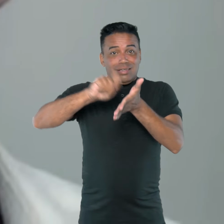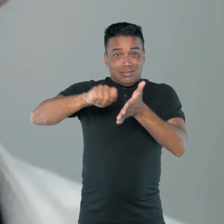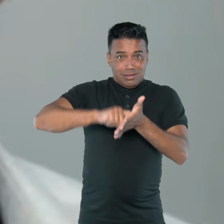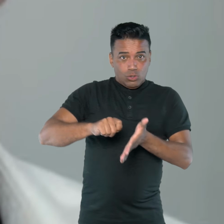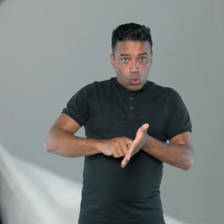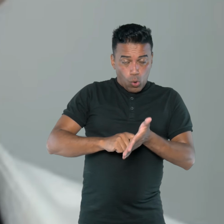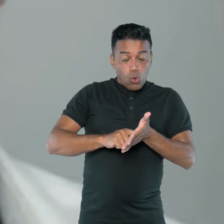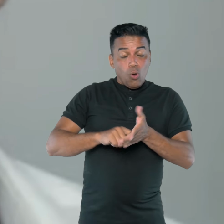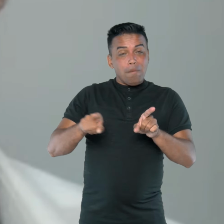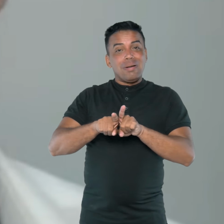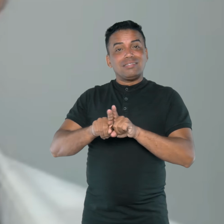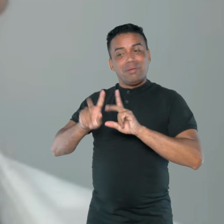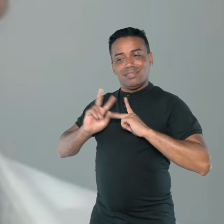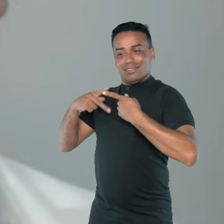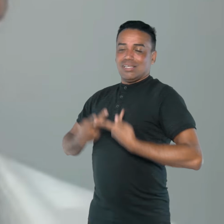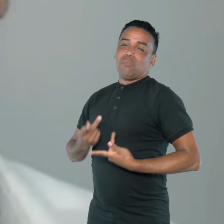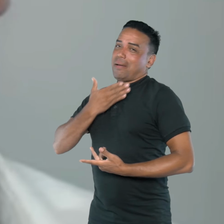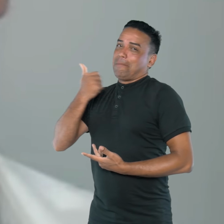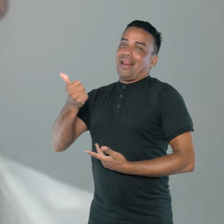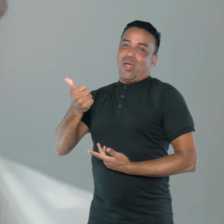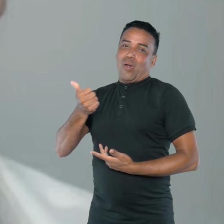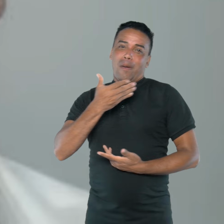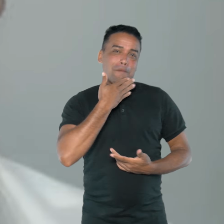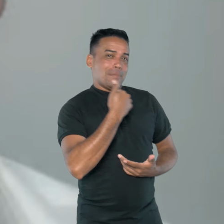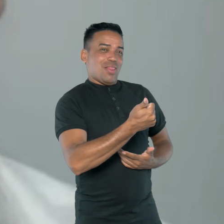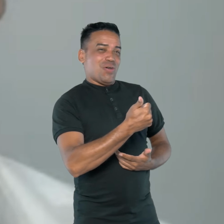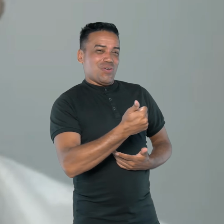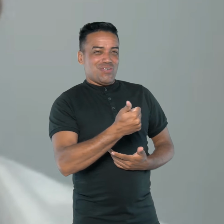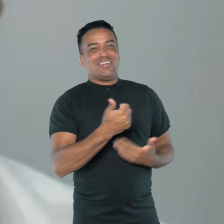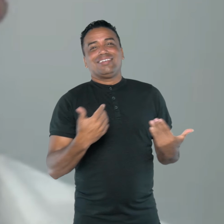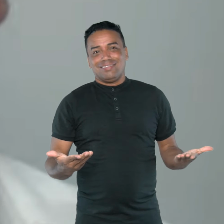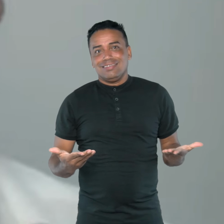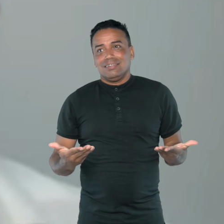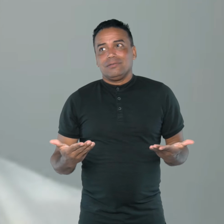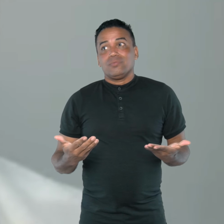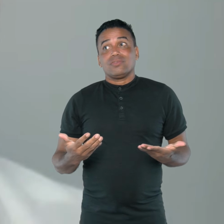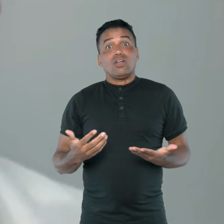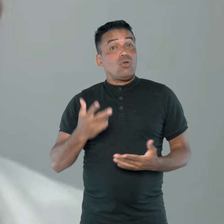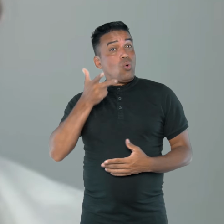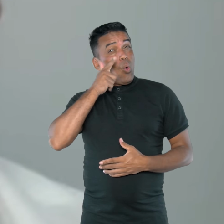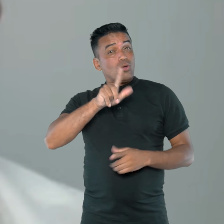humano, né? Porque ali, de fato, eu consigo ver um